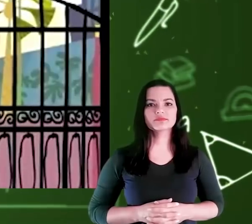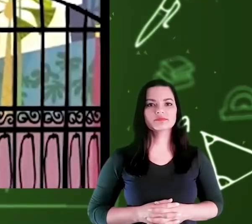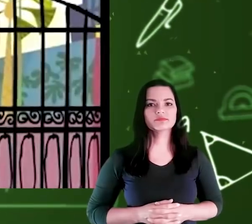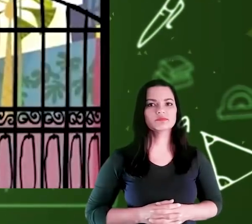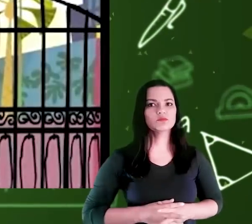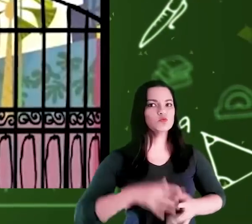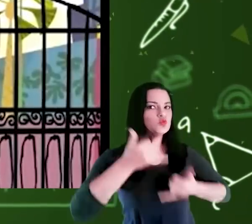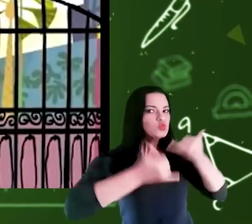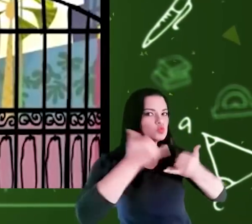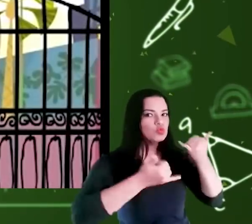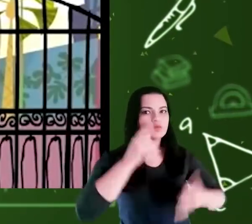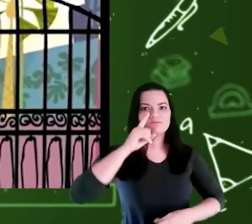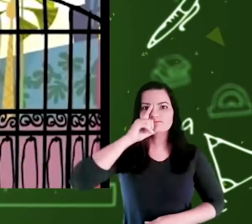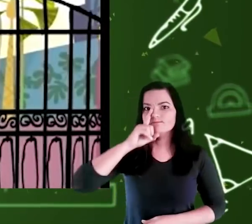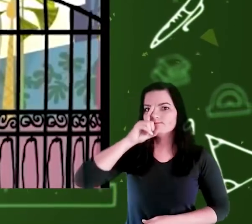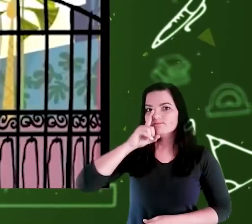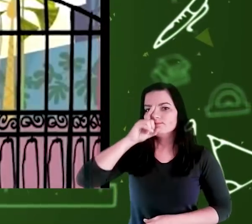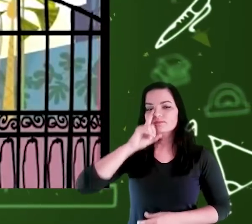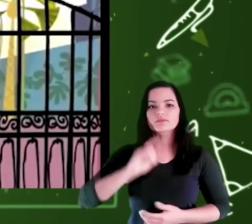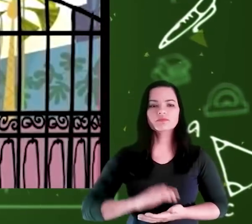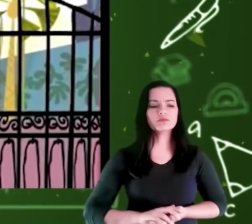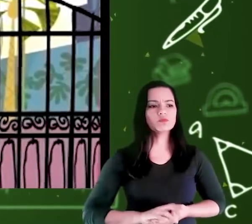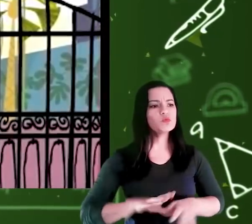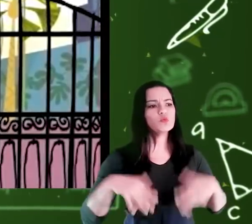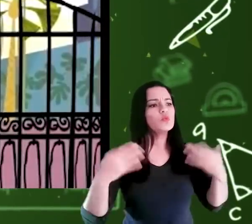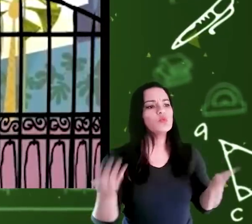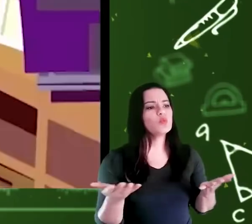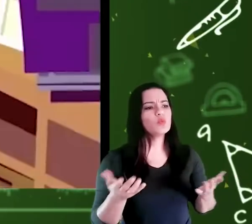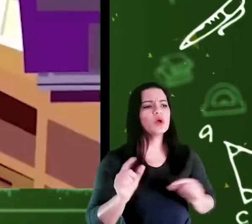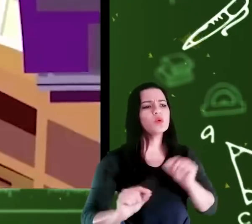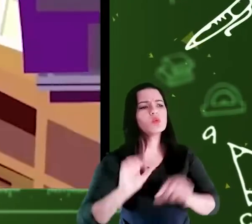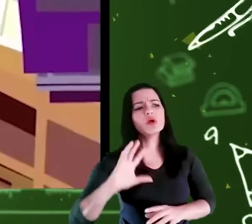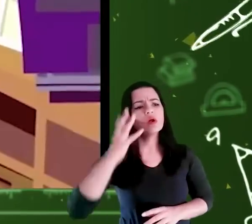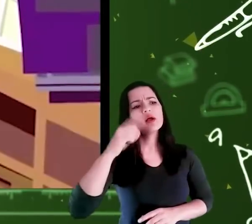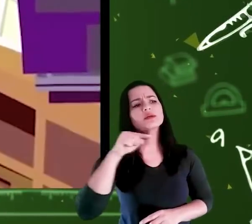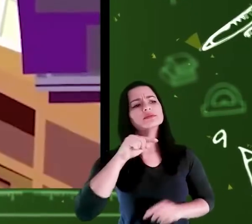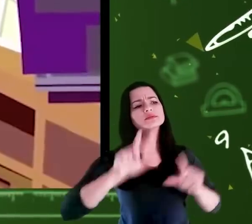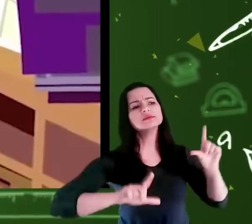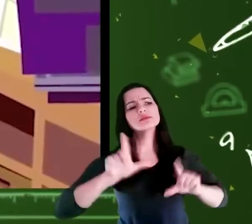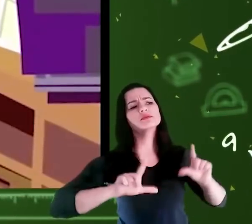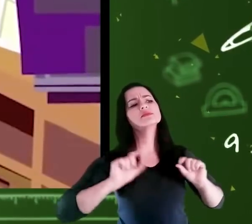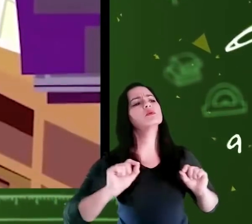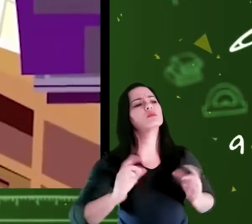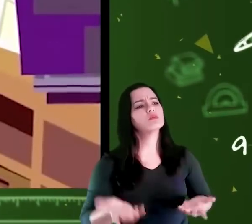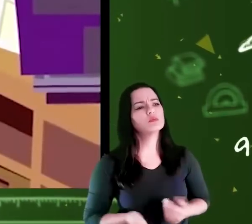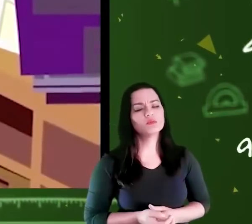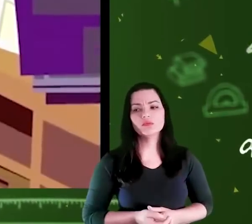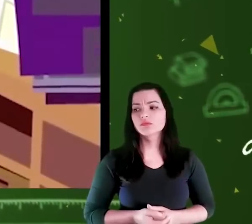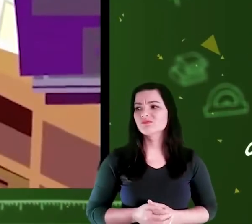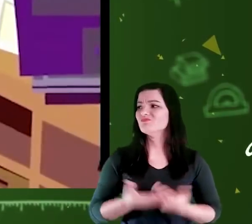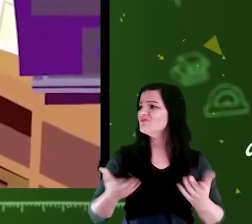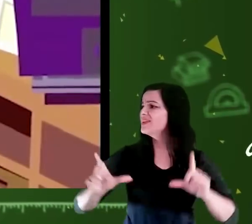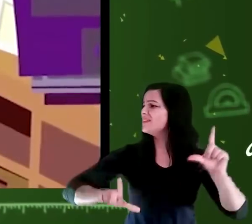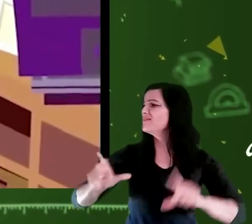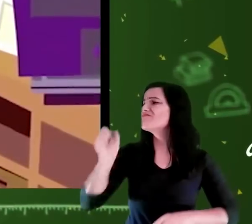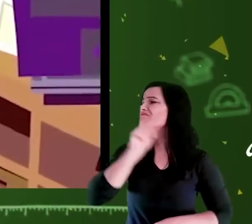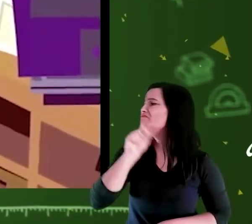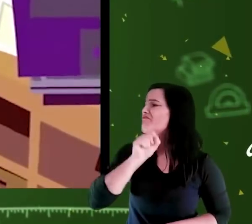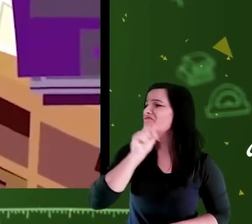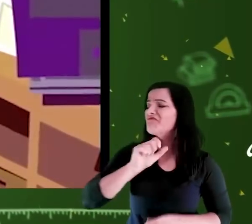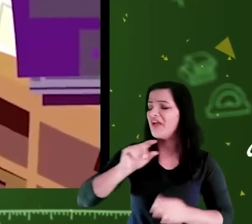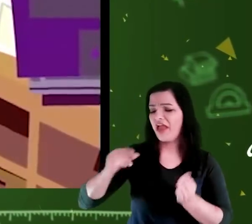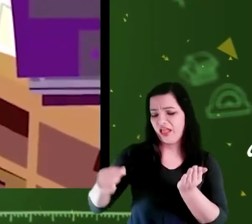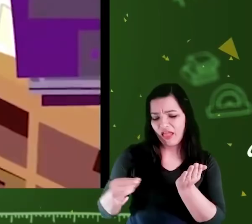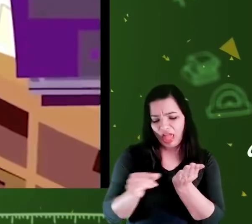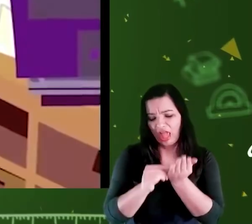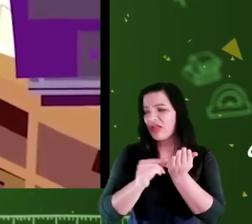Jogo perigoso. Ué, o que está acontecendo de errado aí na televisão, Zé? Nossa TV é muito velha, não tem a entrada